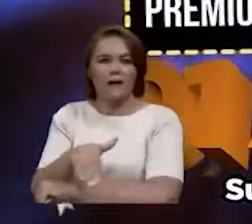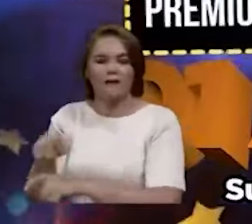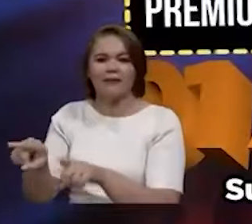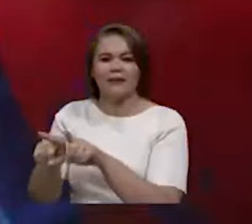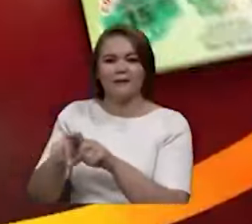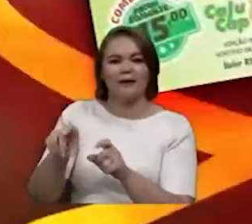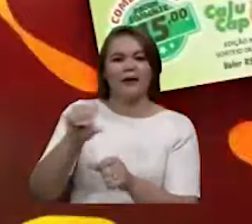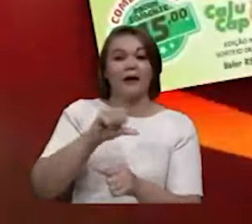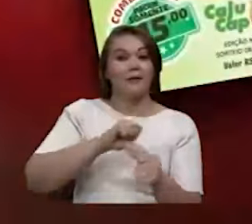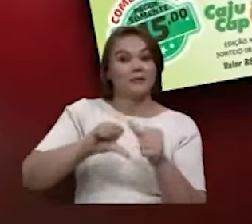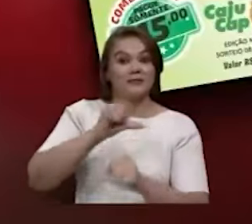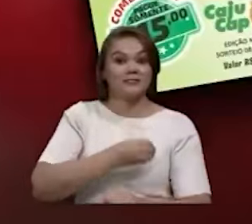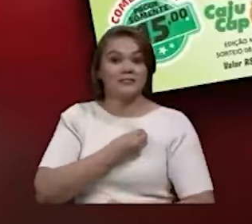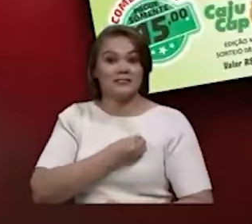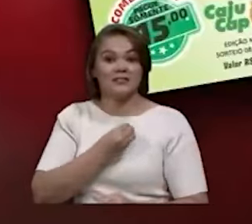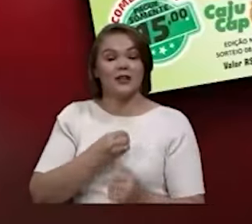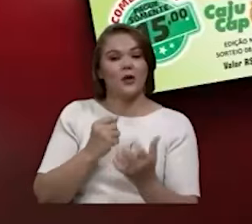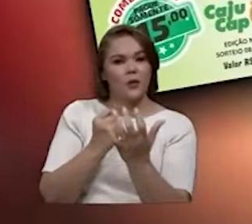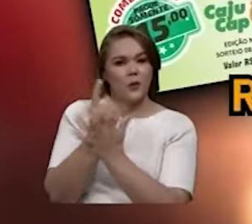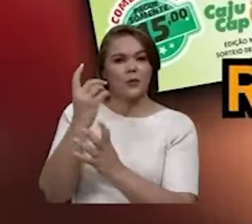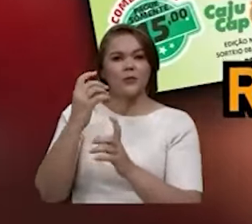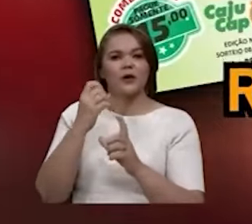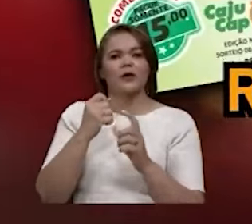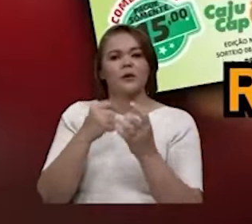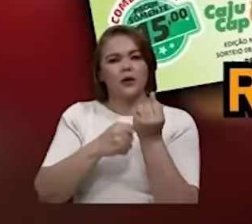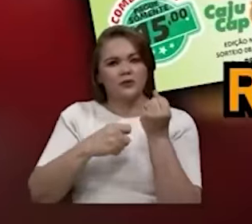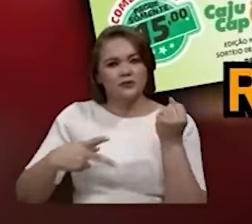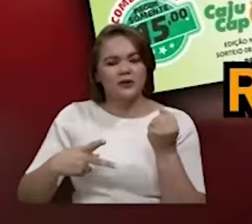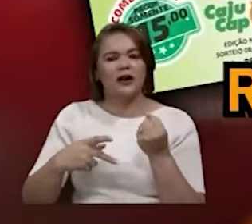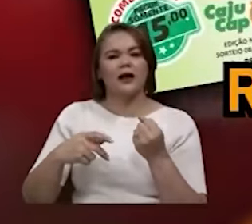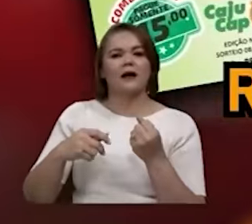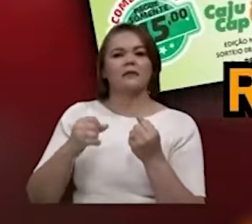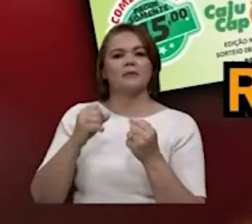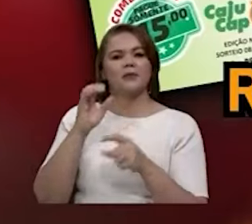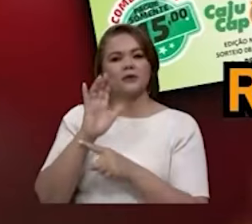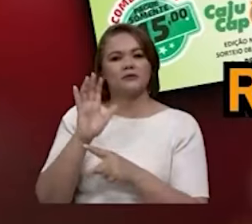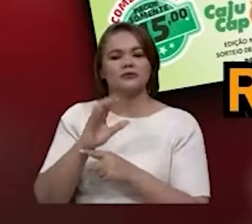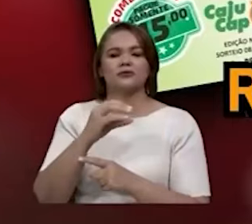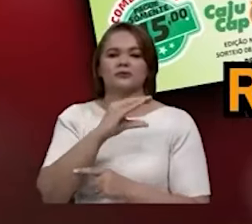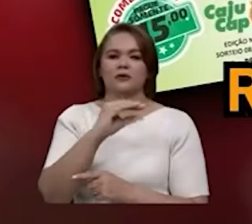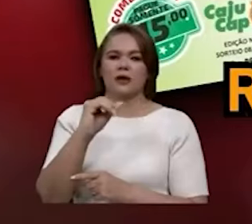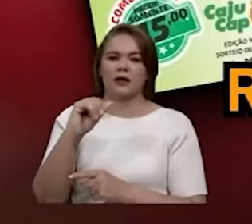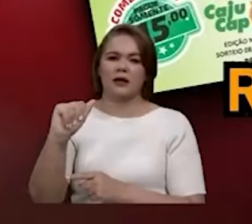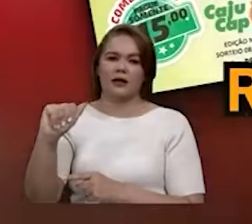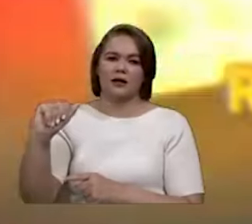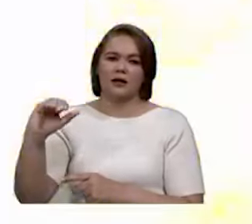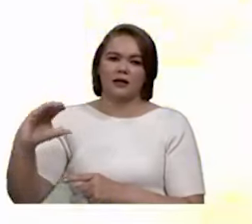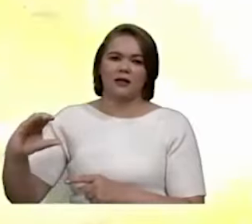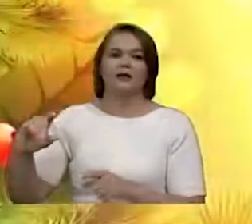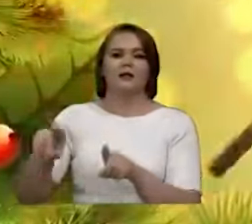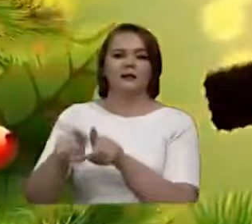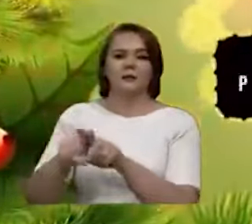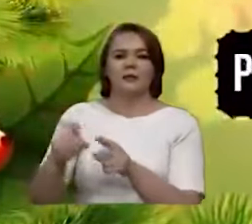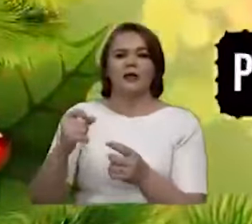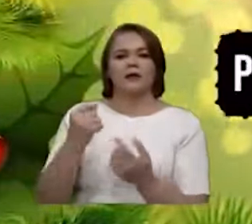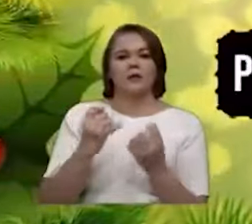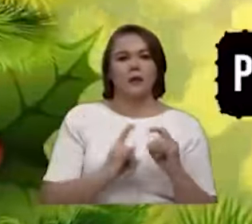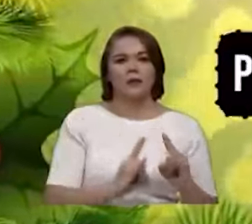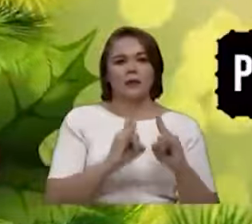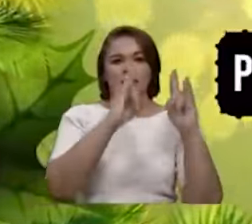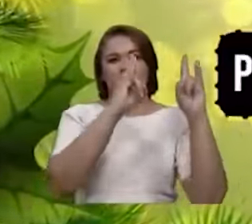mudança de vida. Compre agora mesmo seu Caju Cap e ajude o GAC. E ainda aproveite os combos que você adora. 2 em 1 e 3 em 1. Um apartamento no